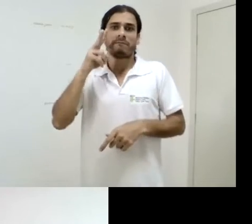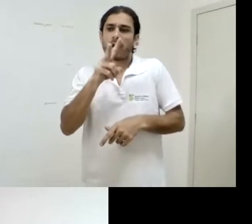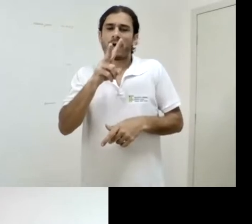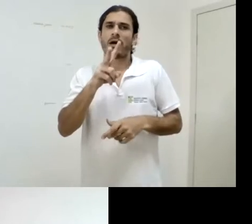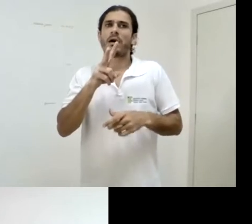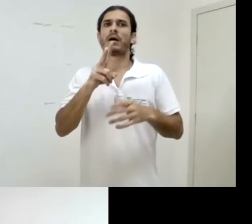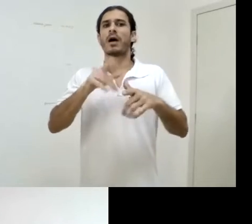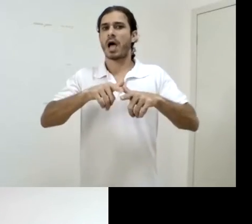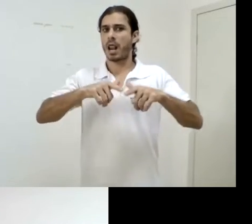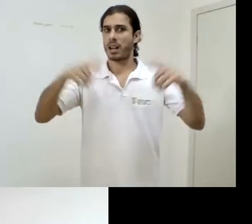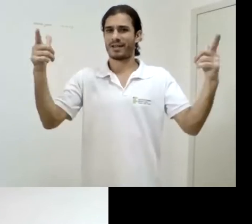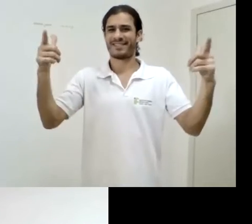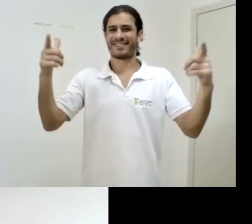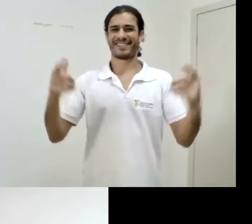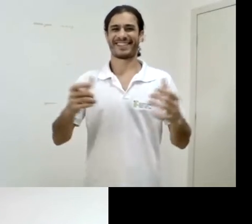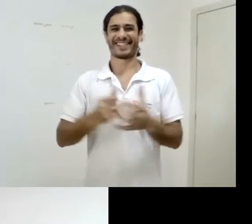Dá tchau e vai, Gabriel.